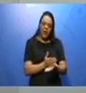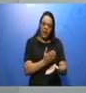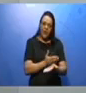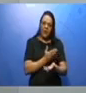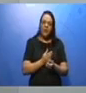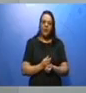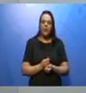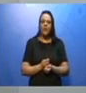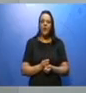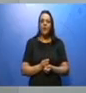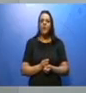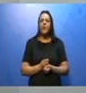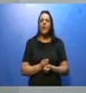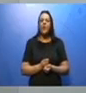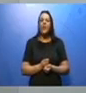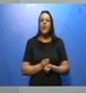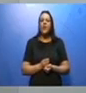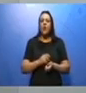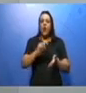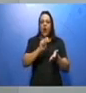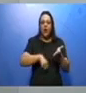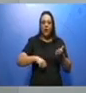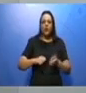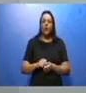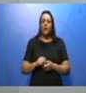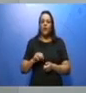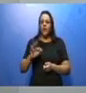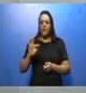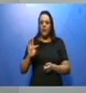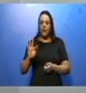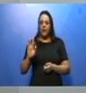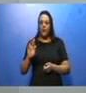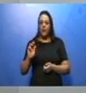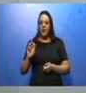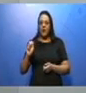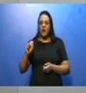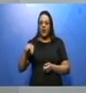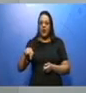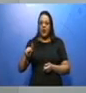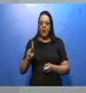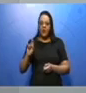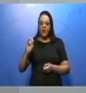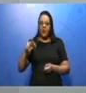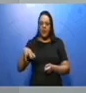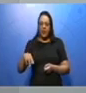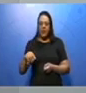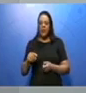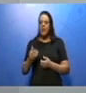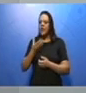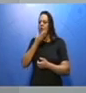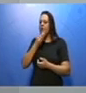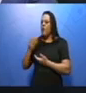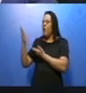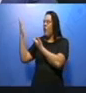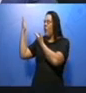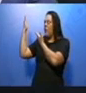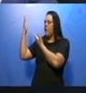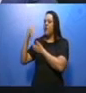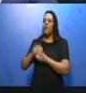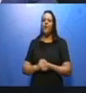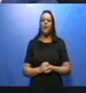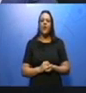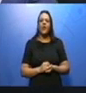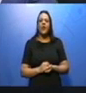autor Frank Oliveira, que é esse rapaz aqui, ele está no material de vocês, esse texto, foi publicado na